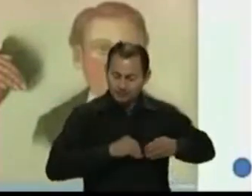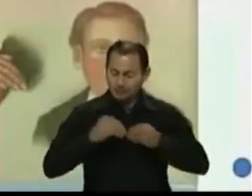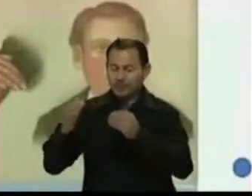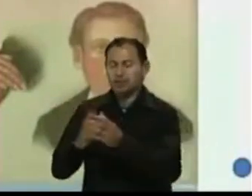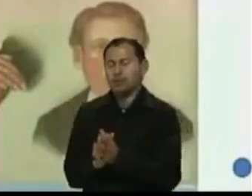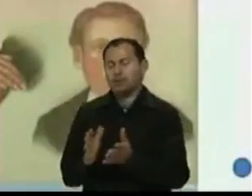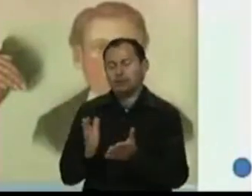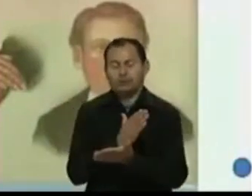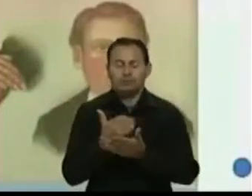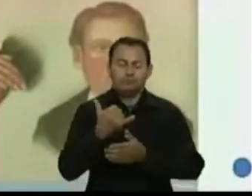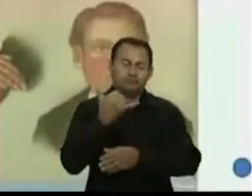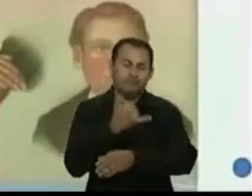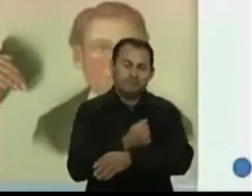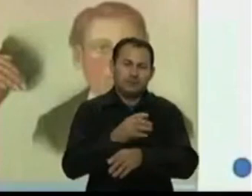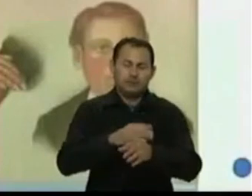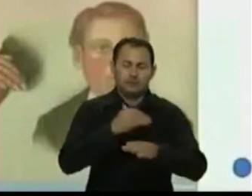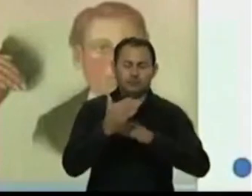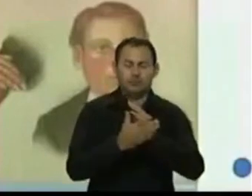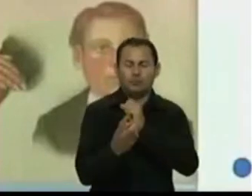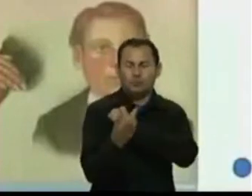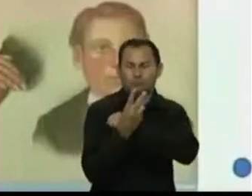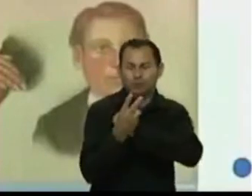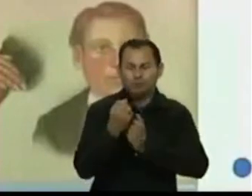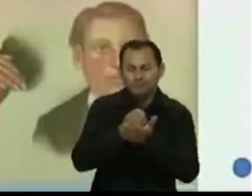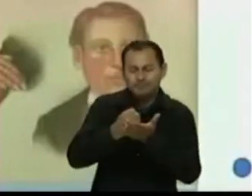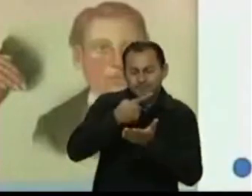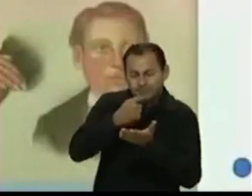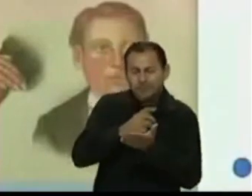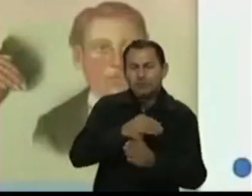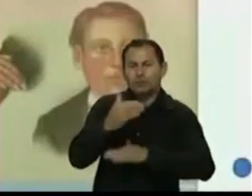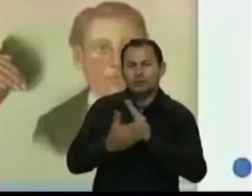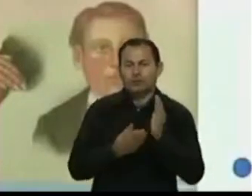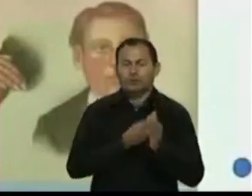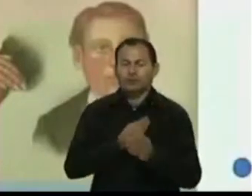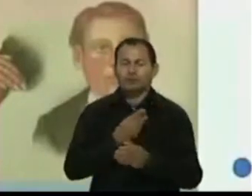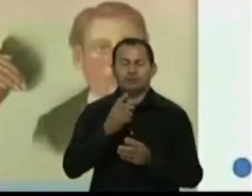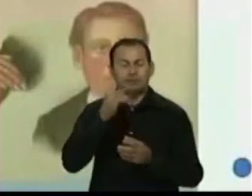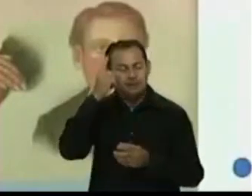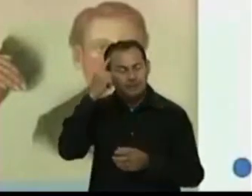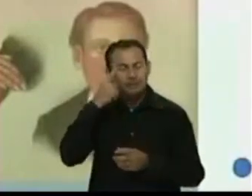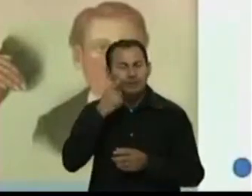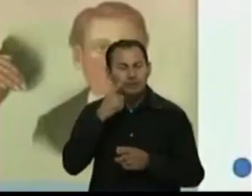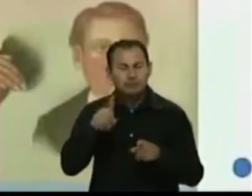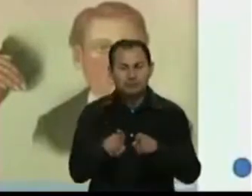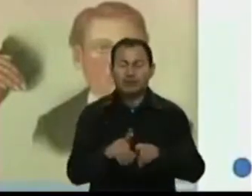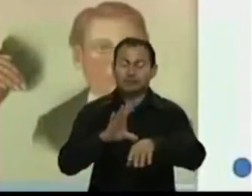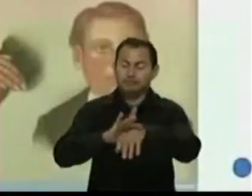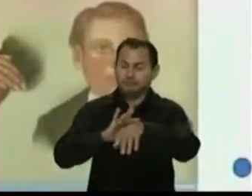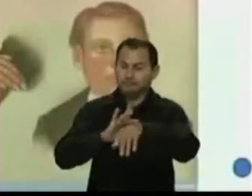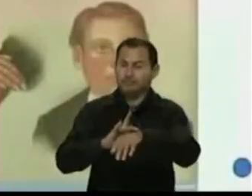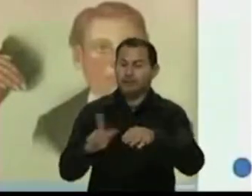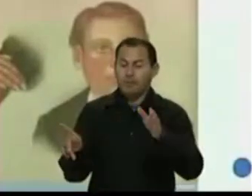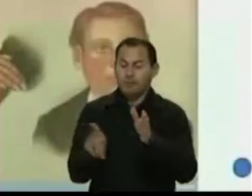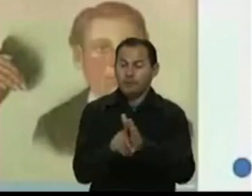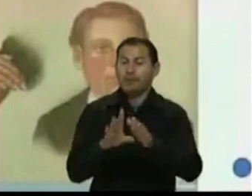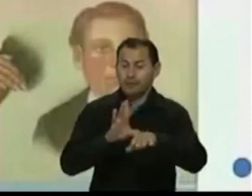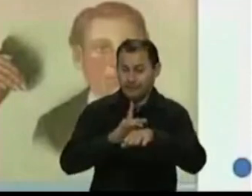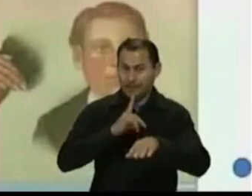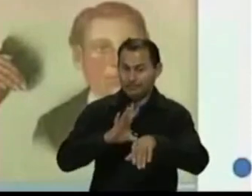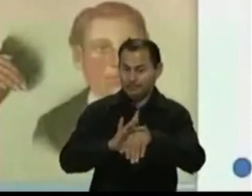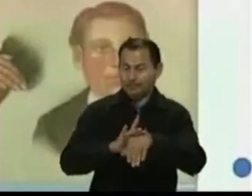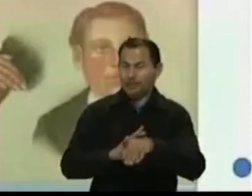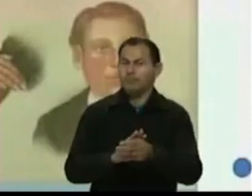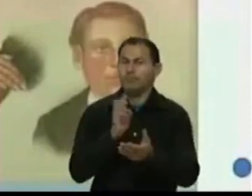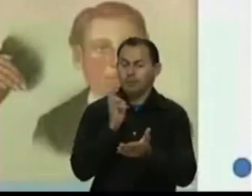tomar imunossupressores para o resto da vida. Então, a gente tenta sempre suprir isso. Existem doenças complicadas em que o próprio corpo, mesmo